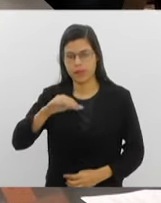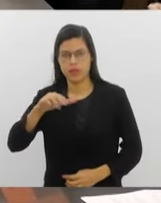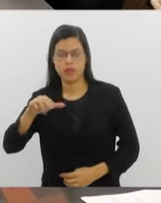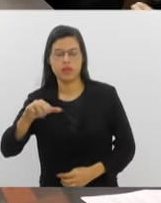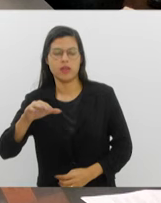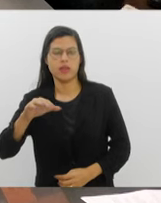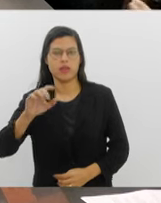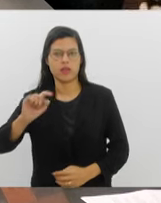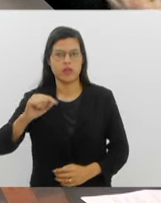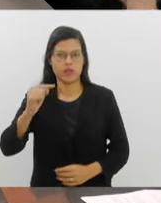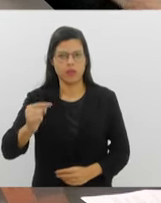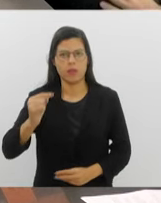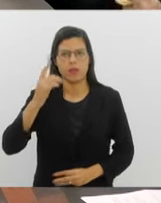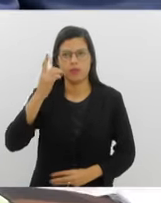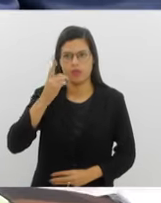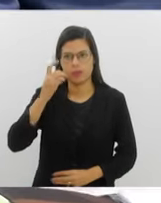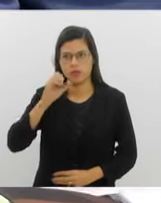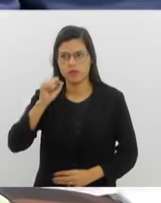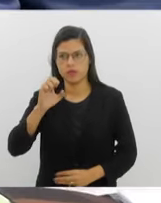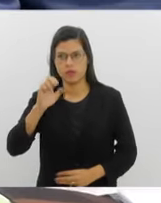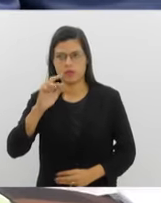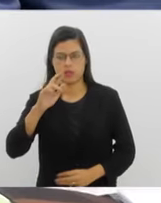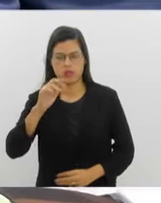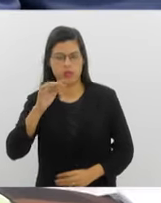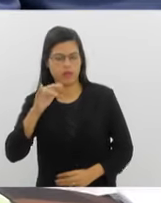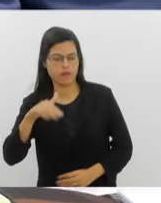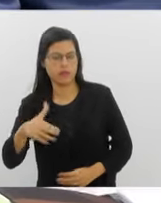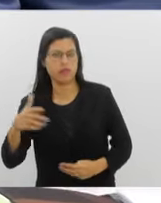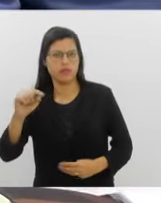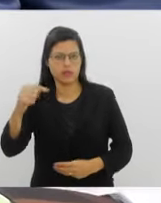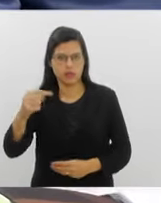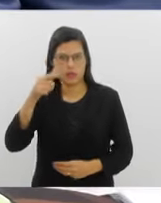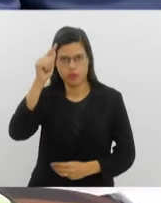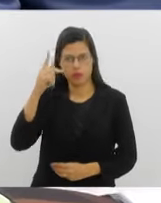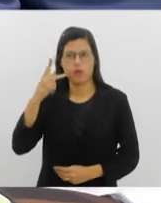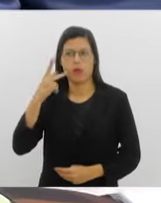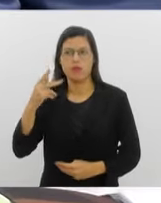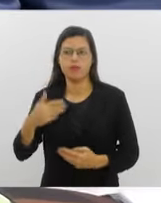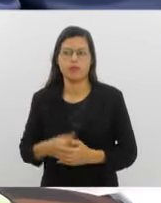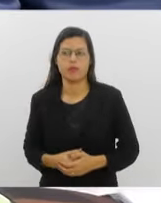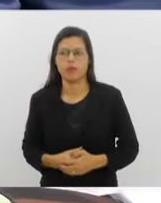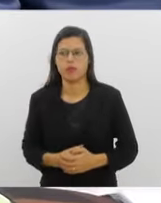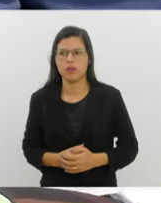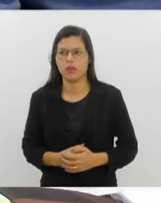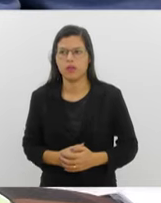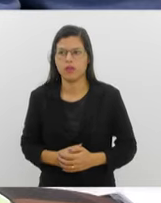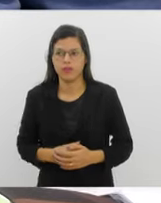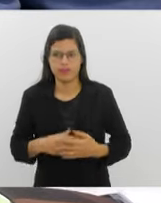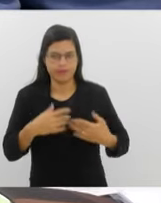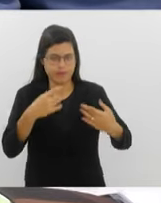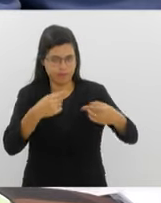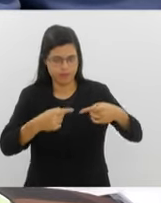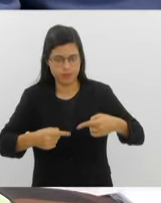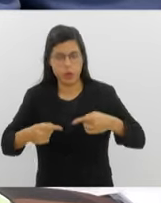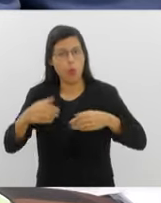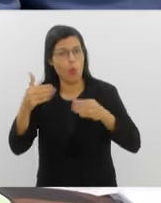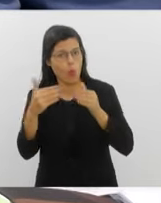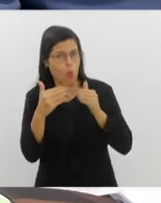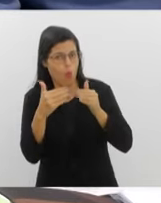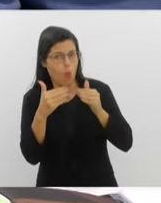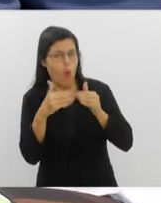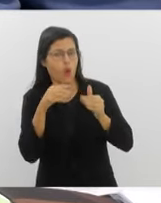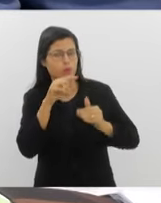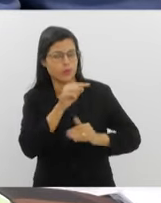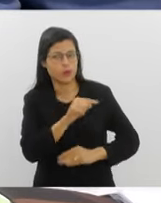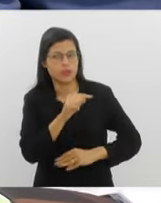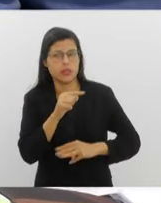Não, na linha, independente de Vossa Excelência votar, nós estamos discutindo o projeto. Então, eu concordo com o que Vossa Excelência disse, mas